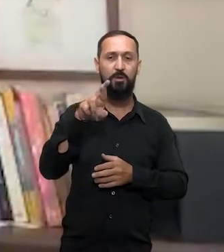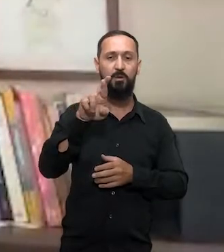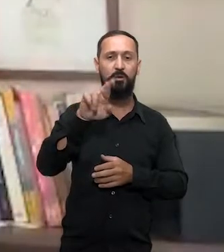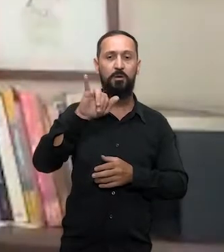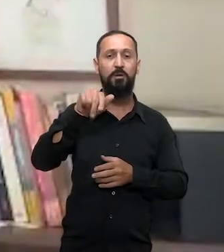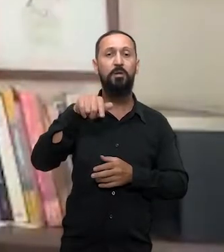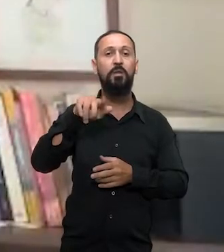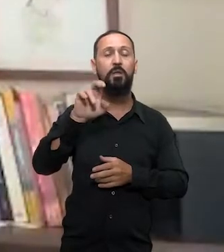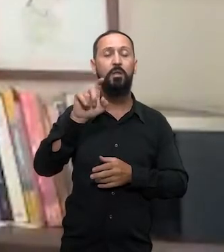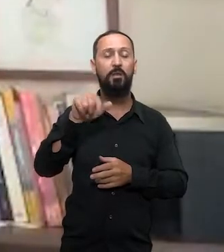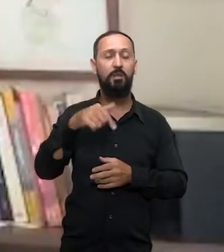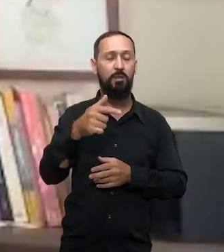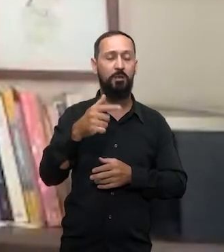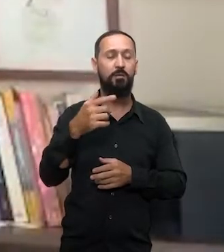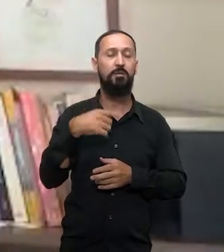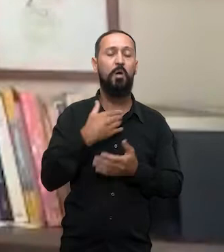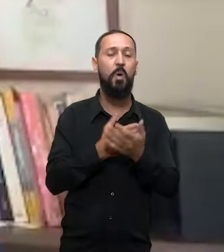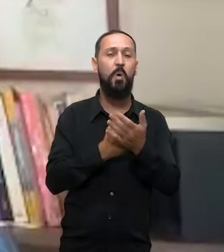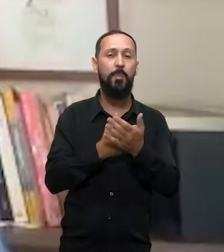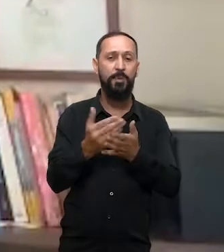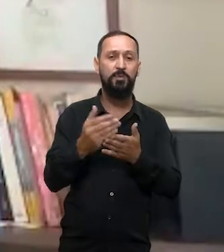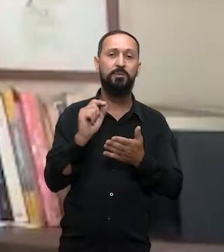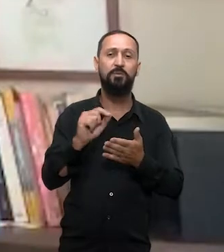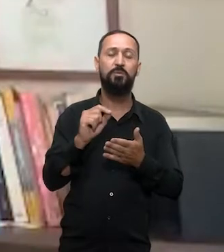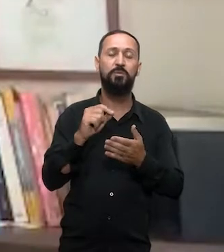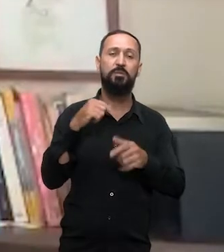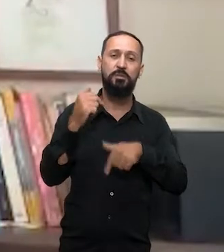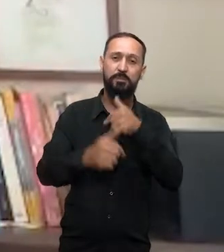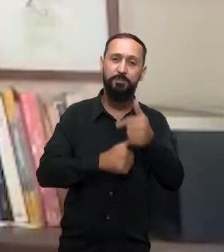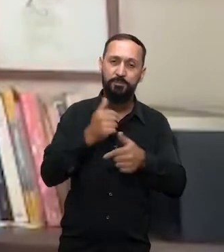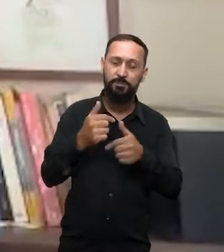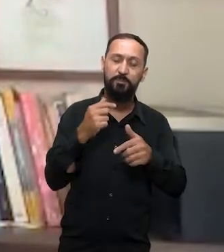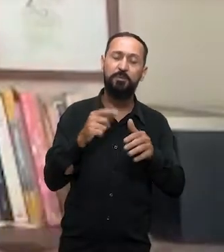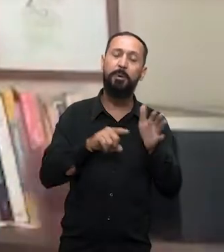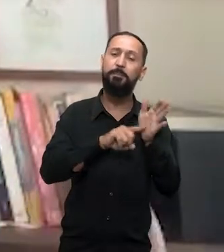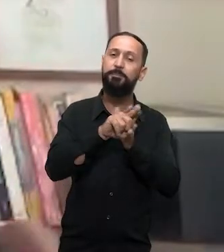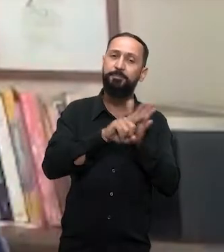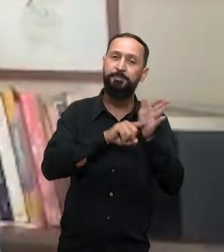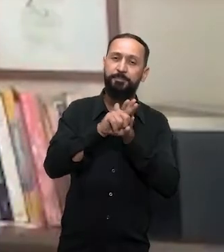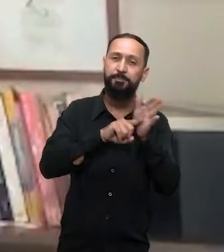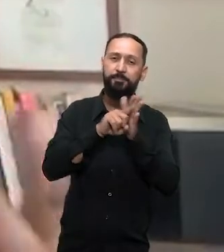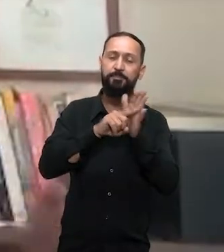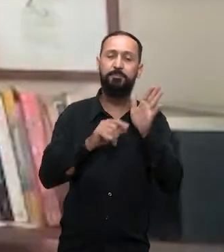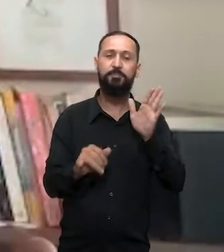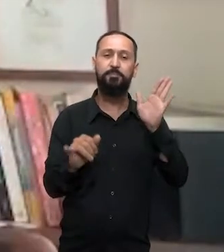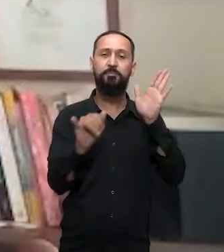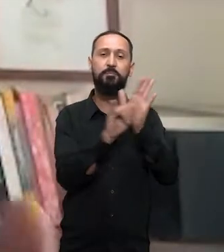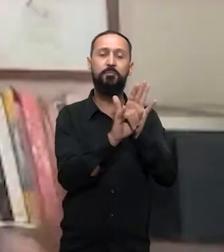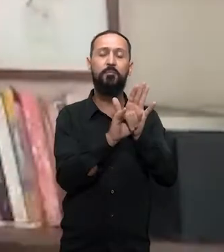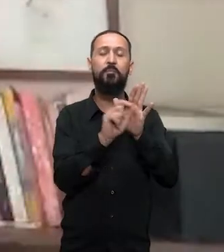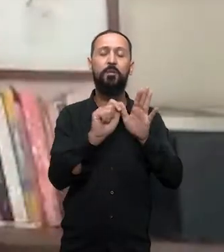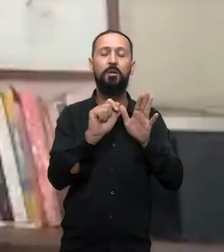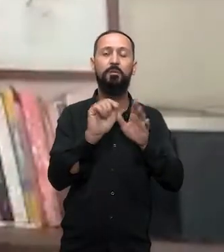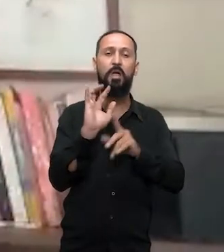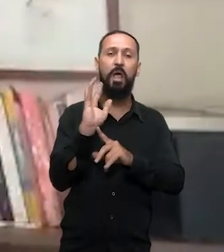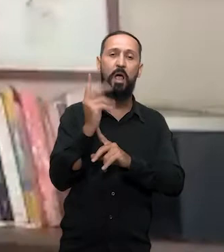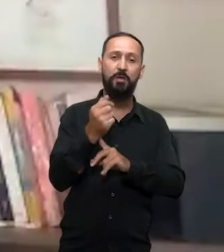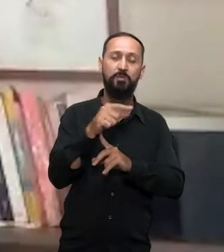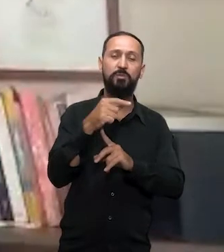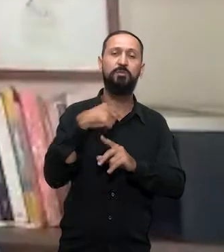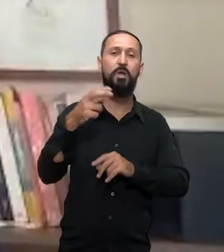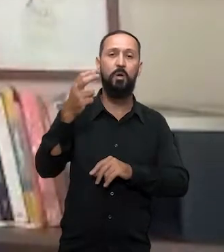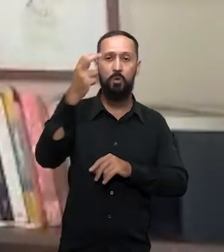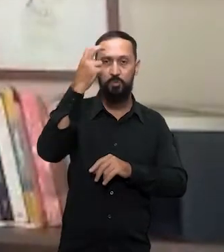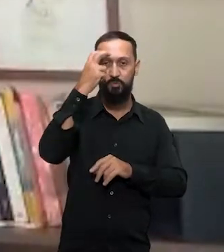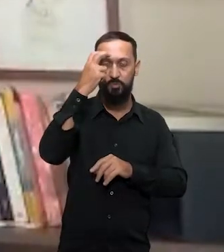Henrique Spengler, ele inicia essa trajetória de busca de identificação da arte e